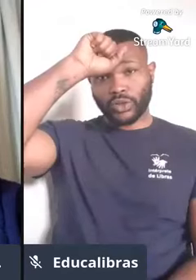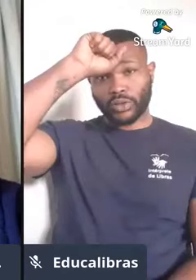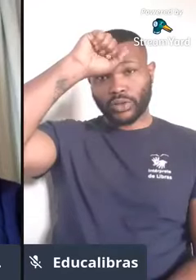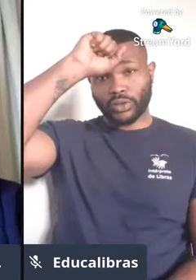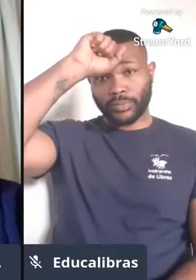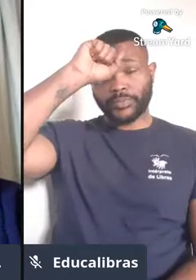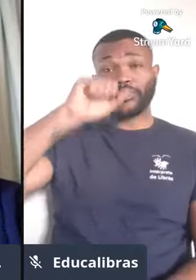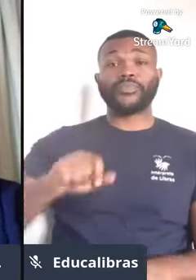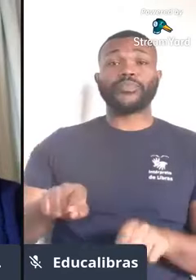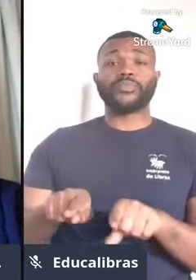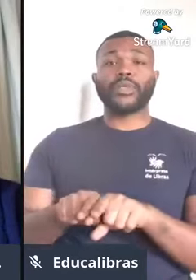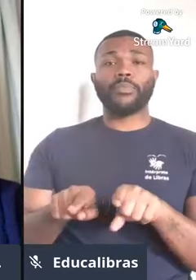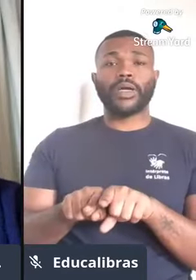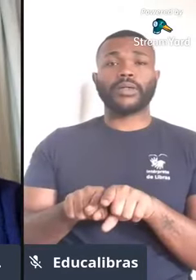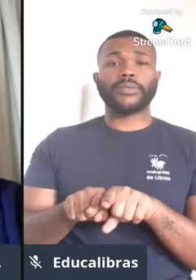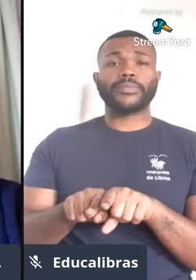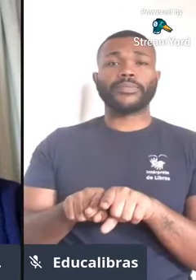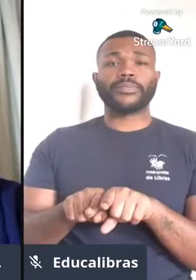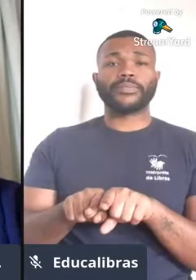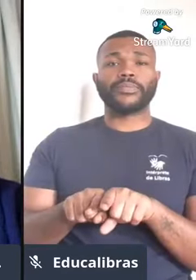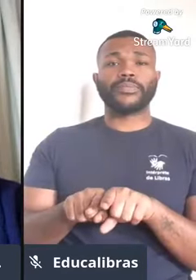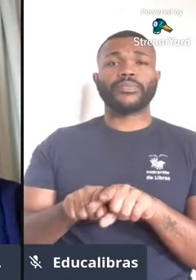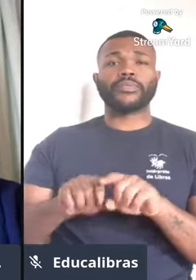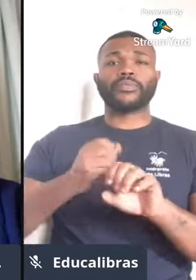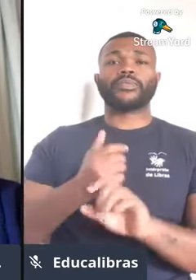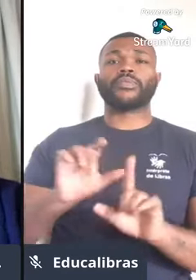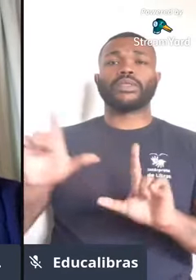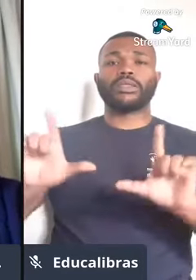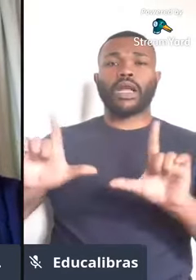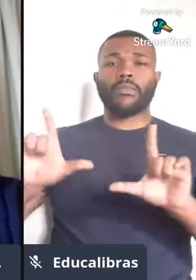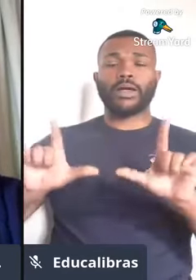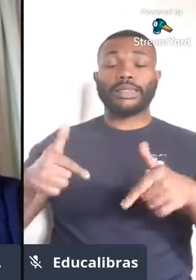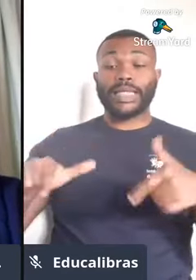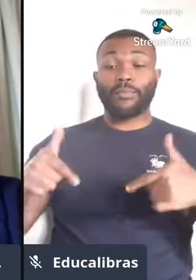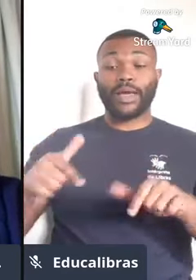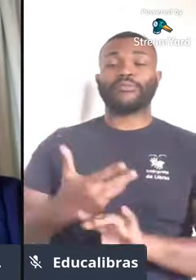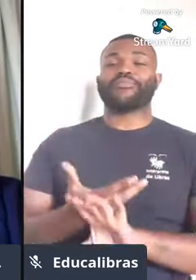esporte. E a questão do teletrabalho.